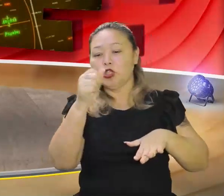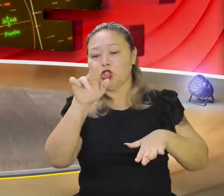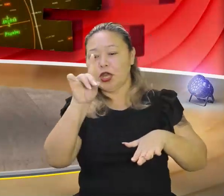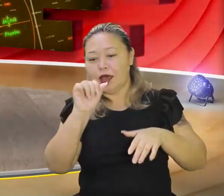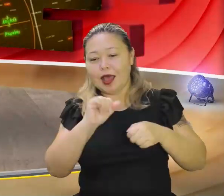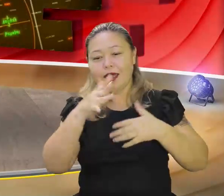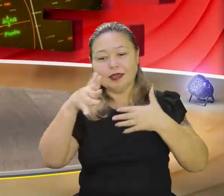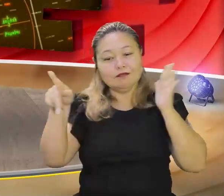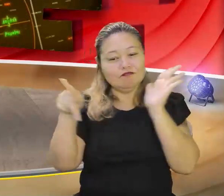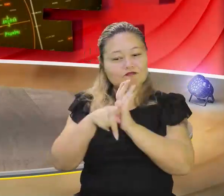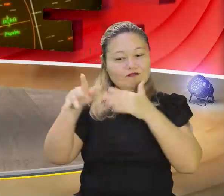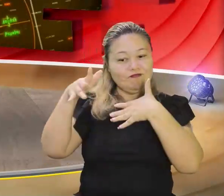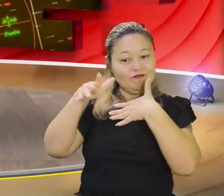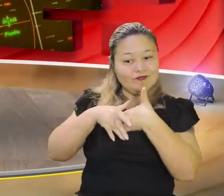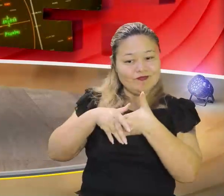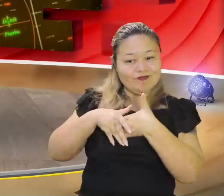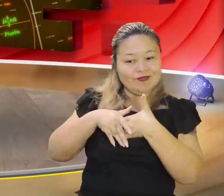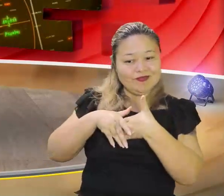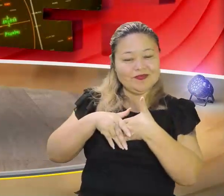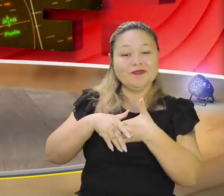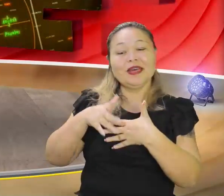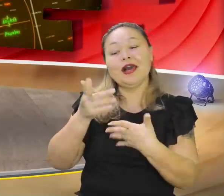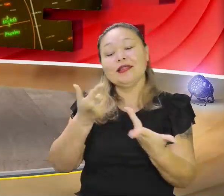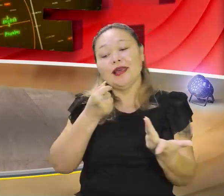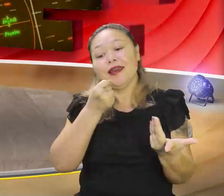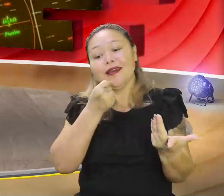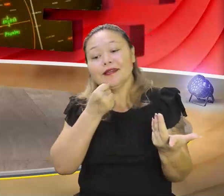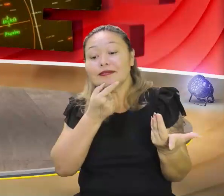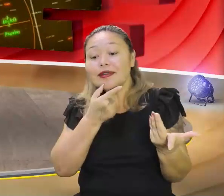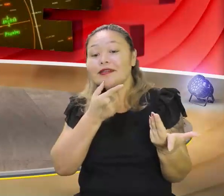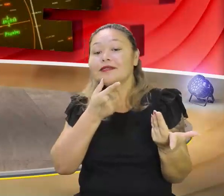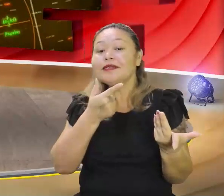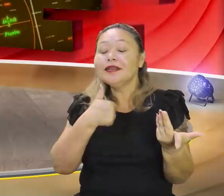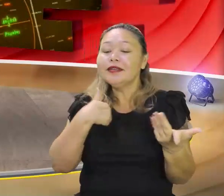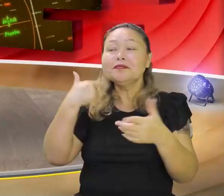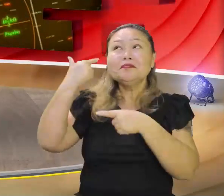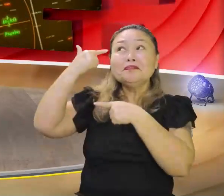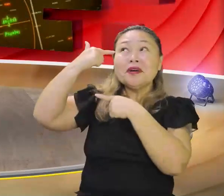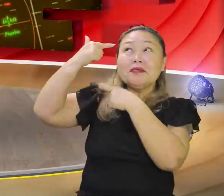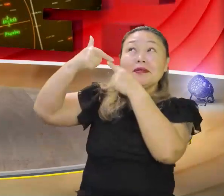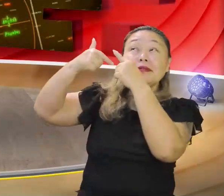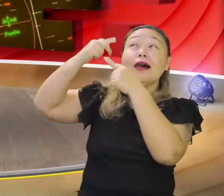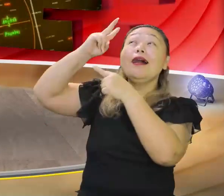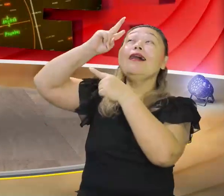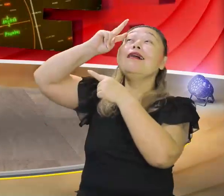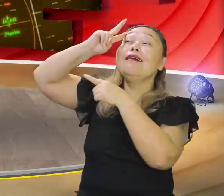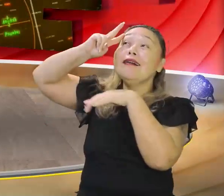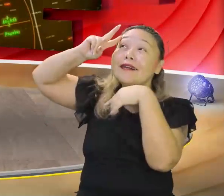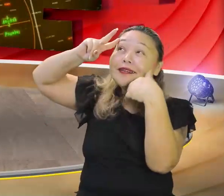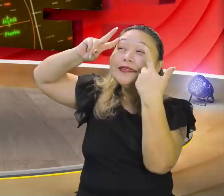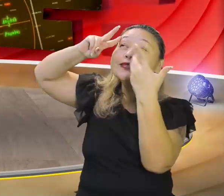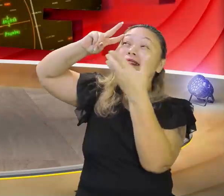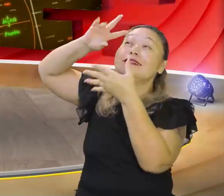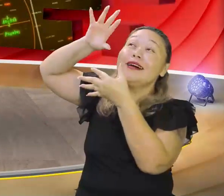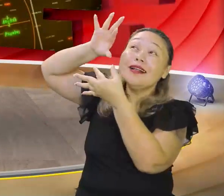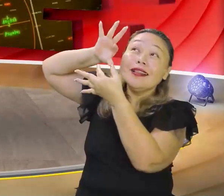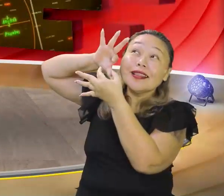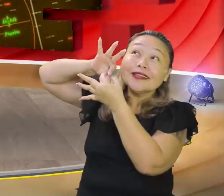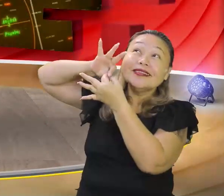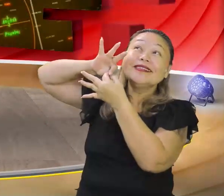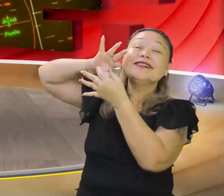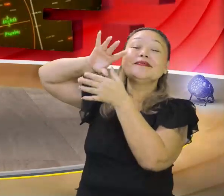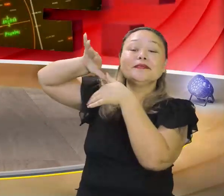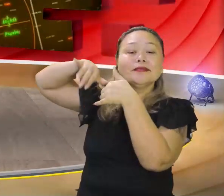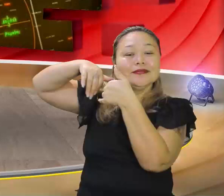matemáticas, para ter graça, vai ter que demorar um tempinho você processar a informação, até você lembrar, associar.